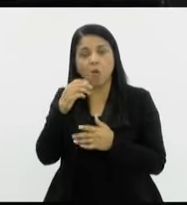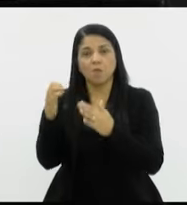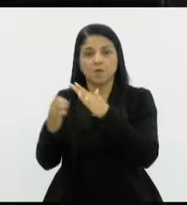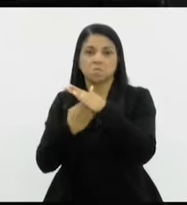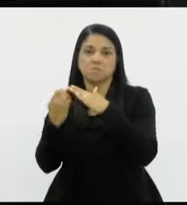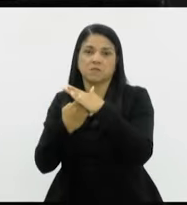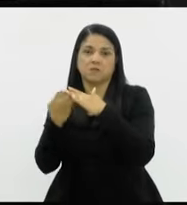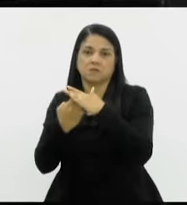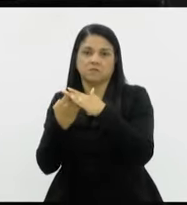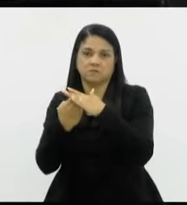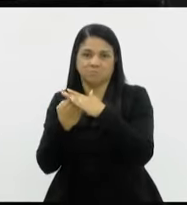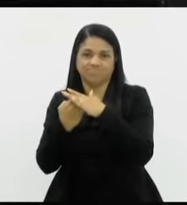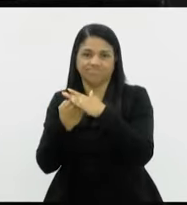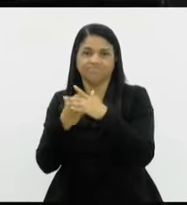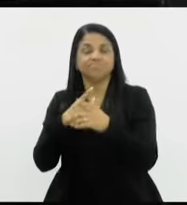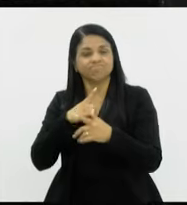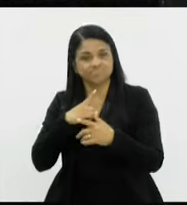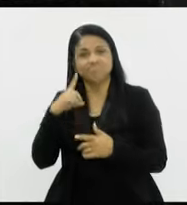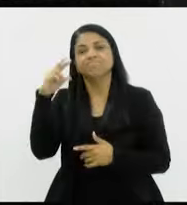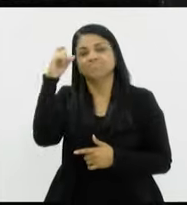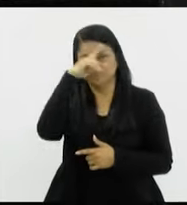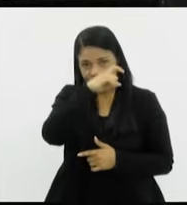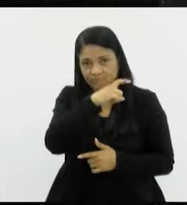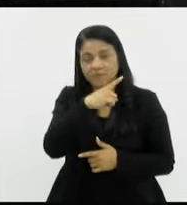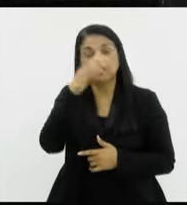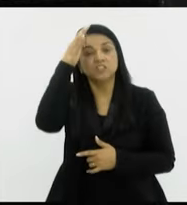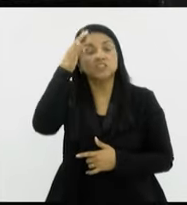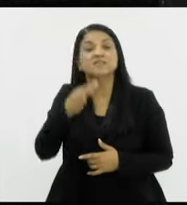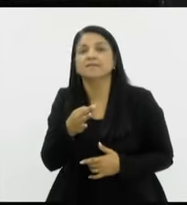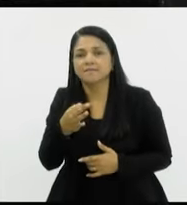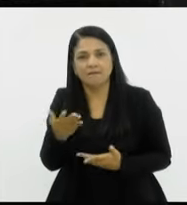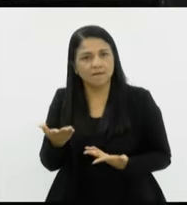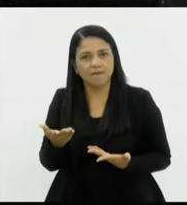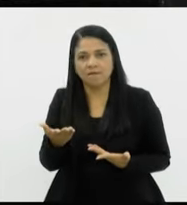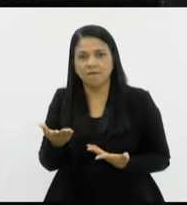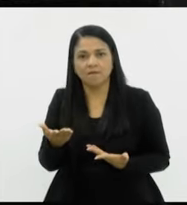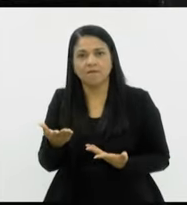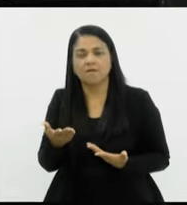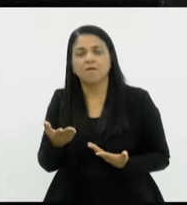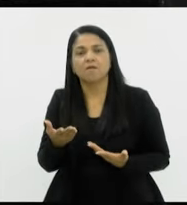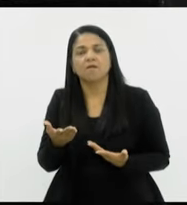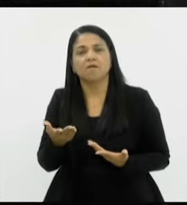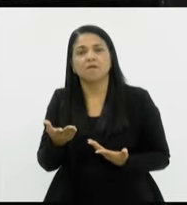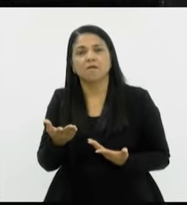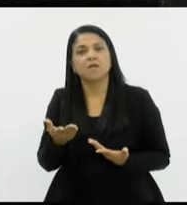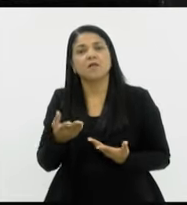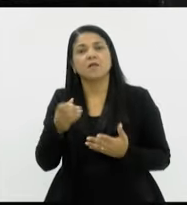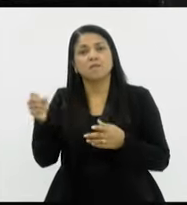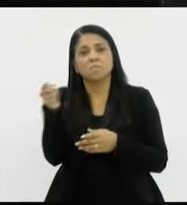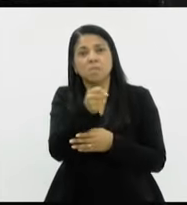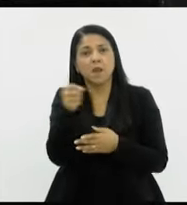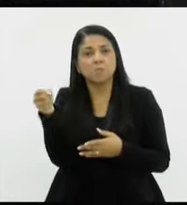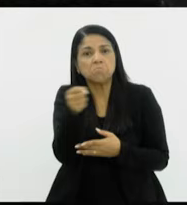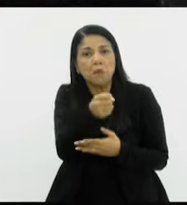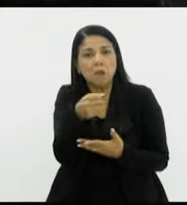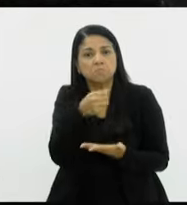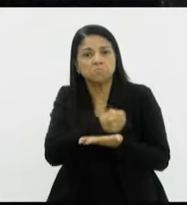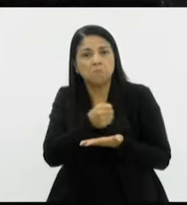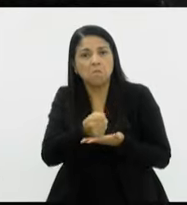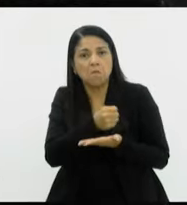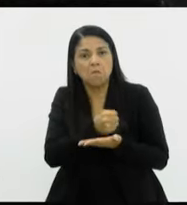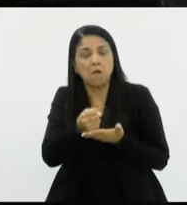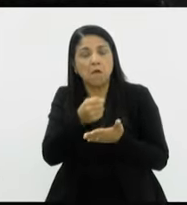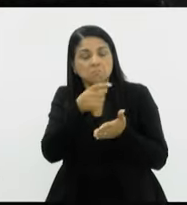empresários. E a gente ainda tem muita dificuldade de entender o quantos empregos essas renúncias,